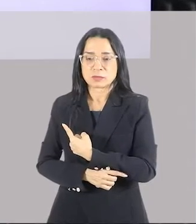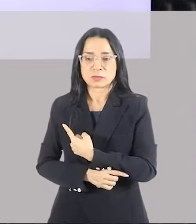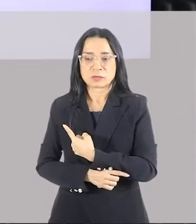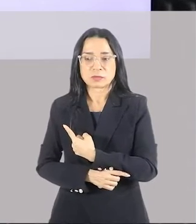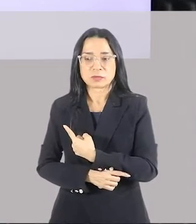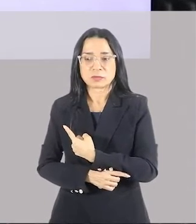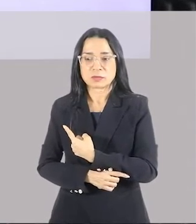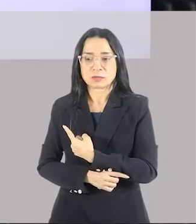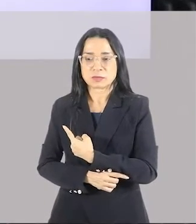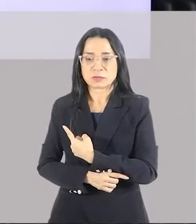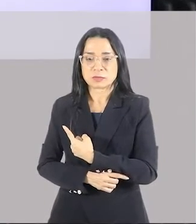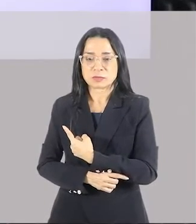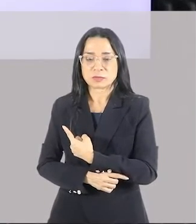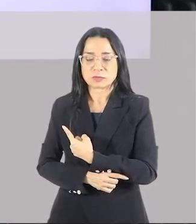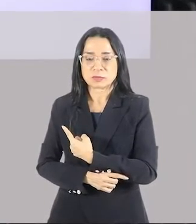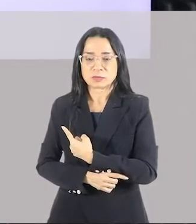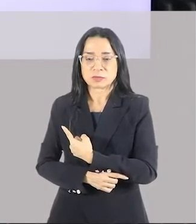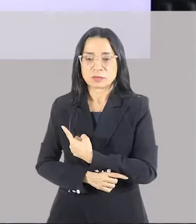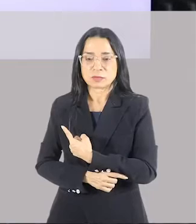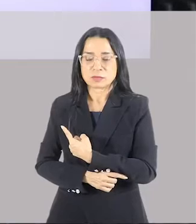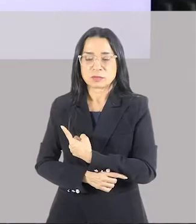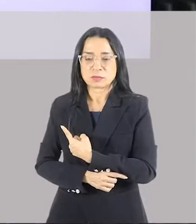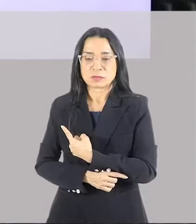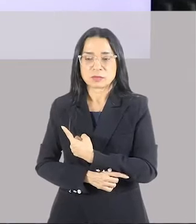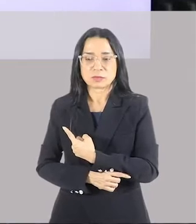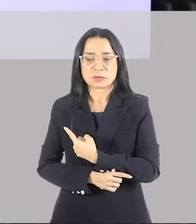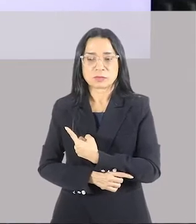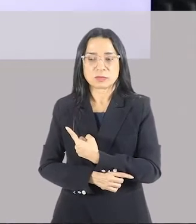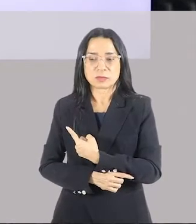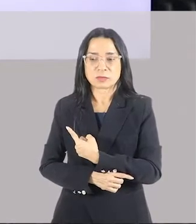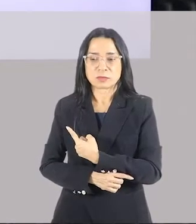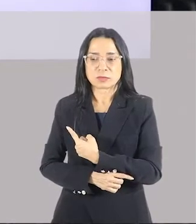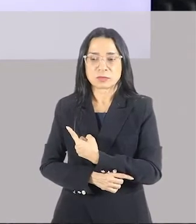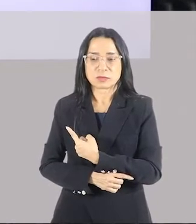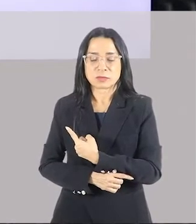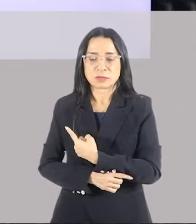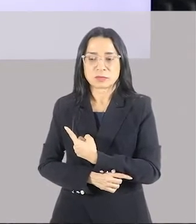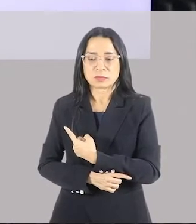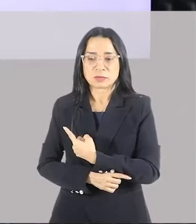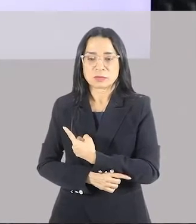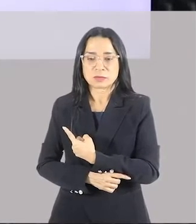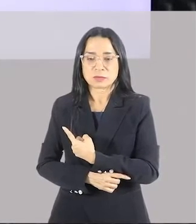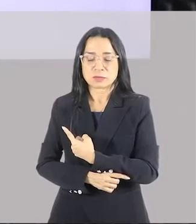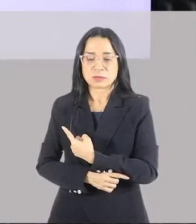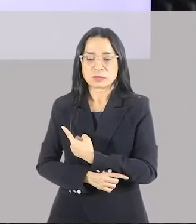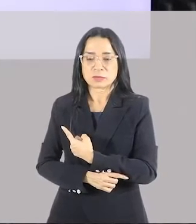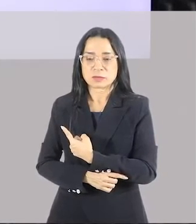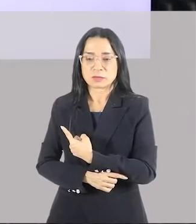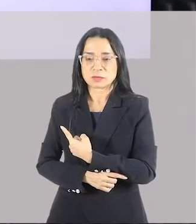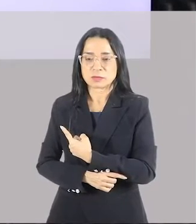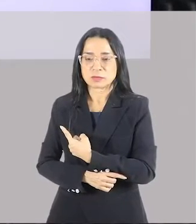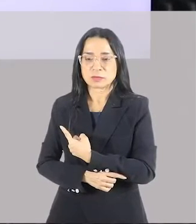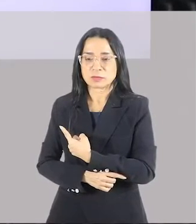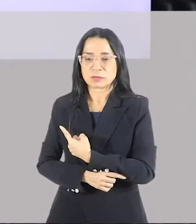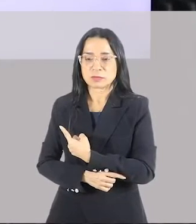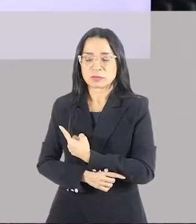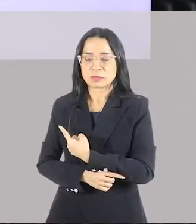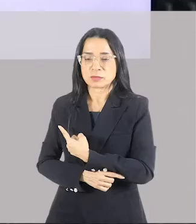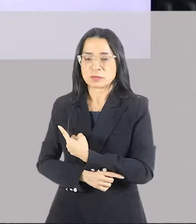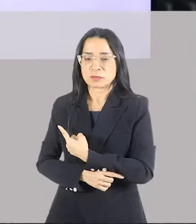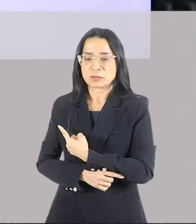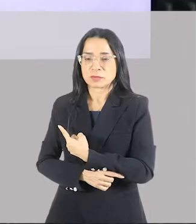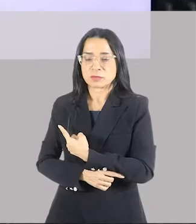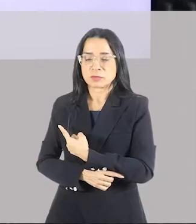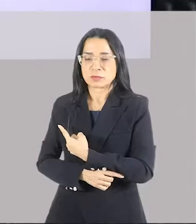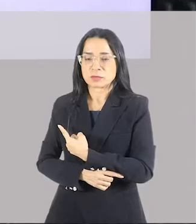como radiodifusão sonora e de sons e imagem, energia elétrica, navegação aérea e aeroespacial,